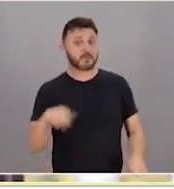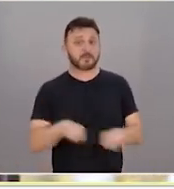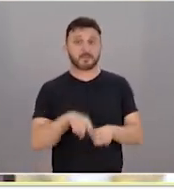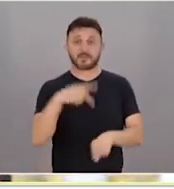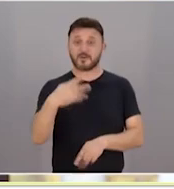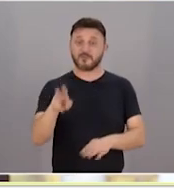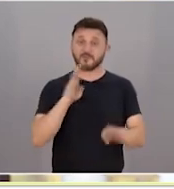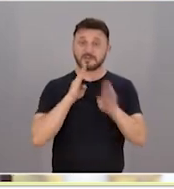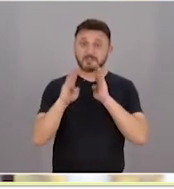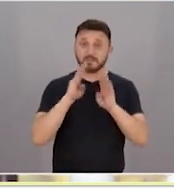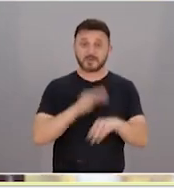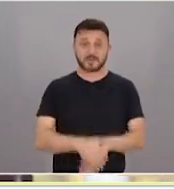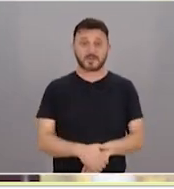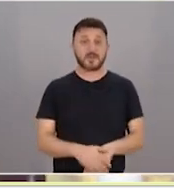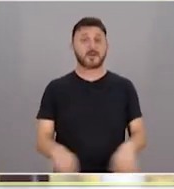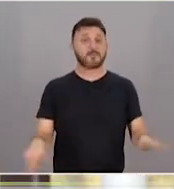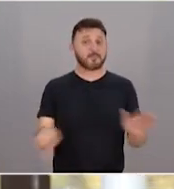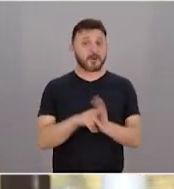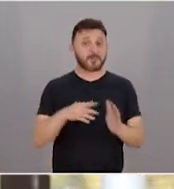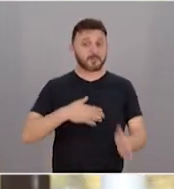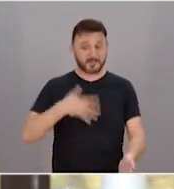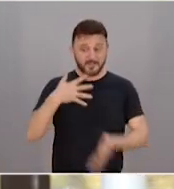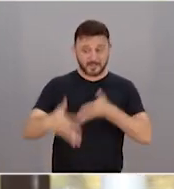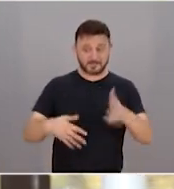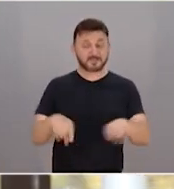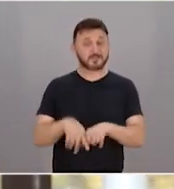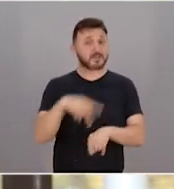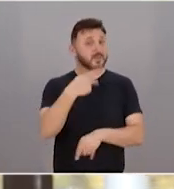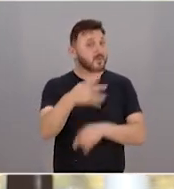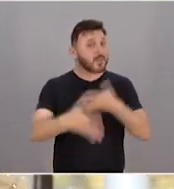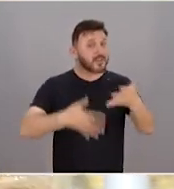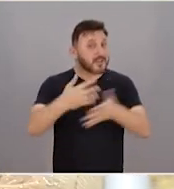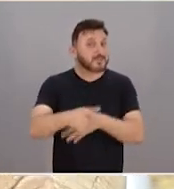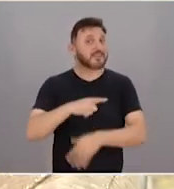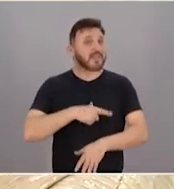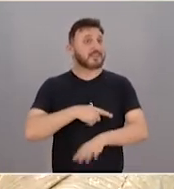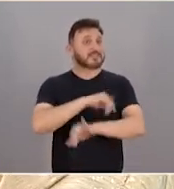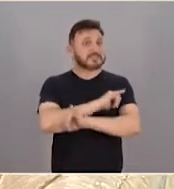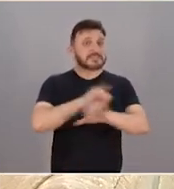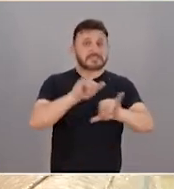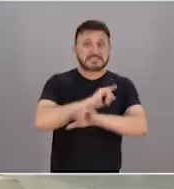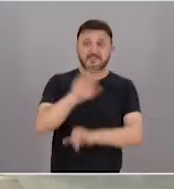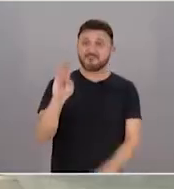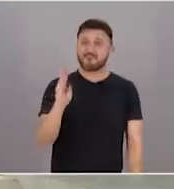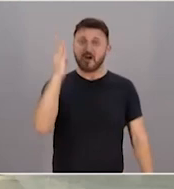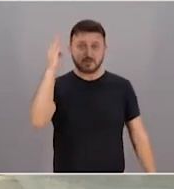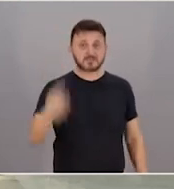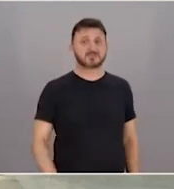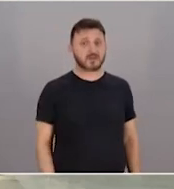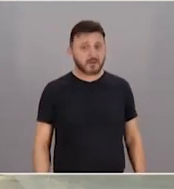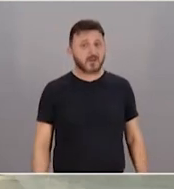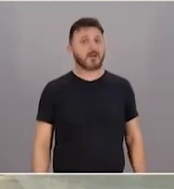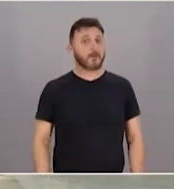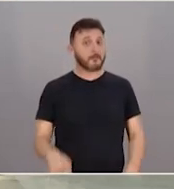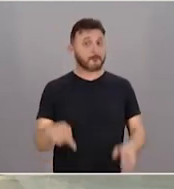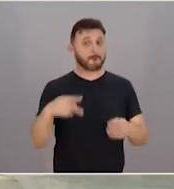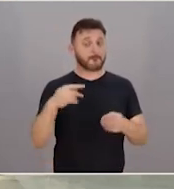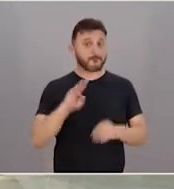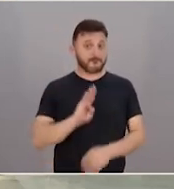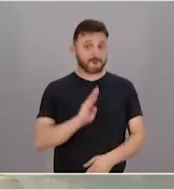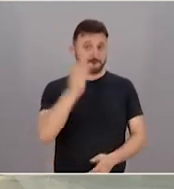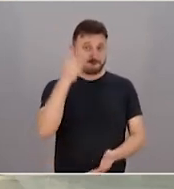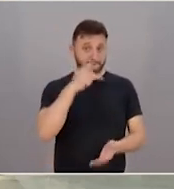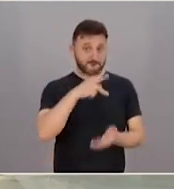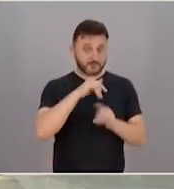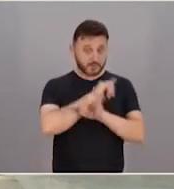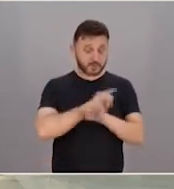pela minha e pela tua língua. As falsas notícias revelam a presença